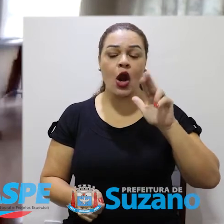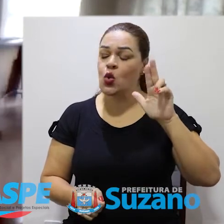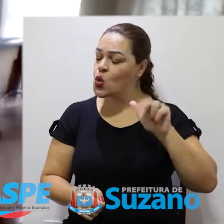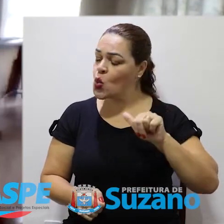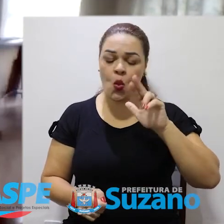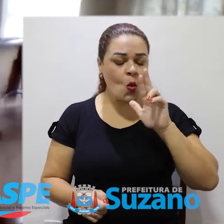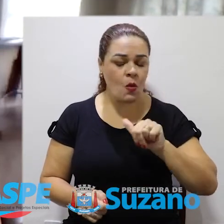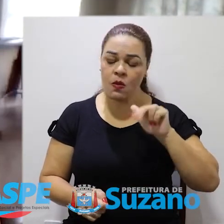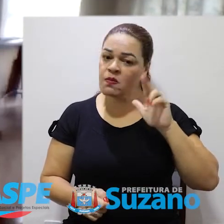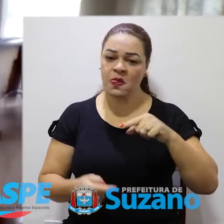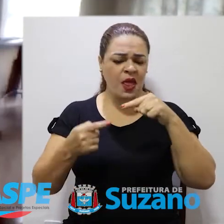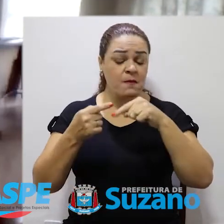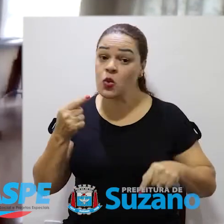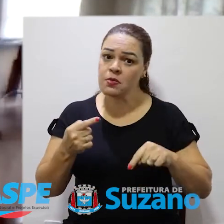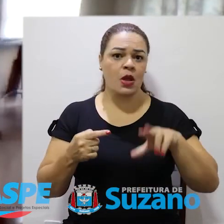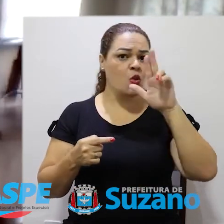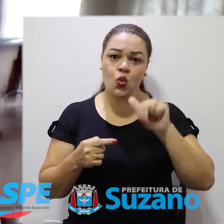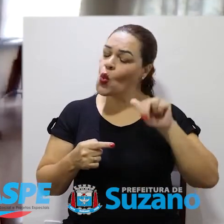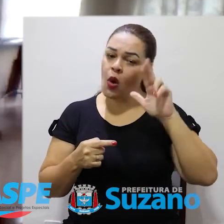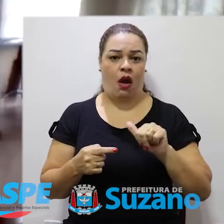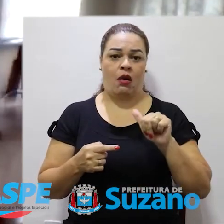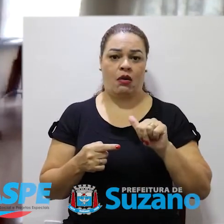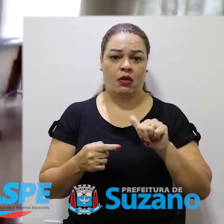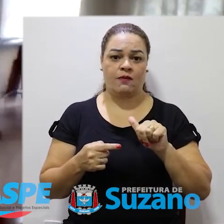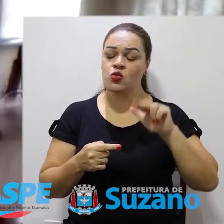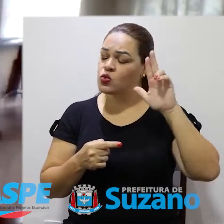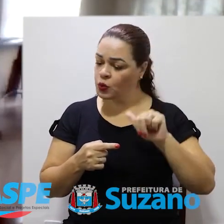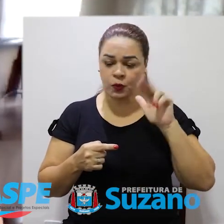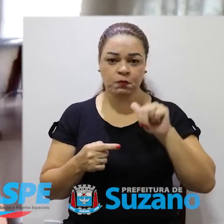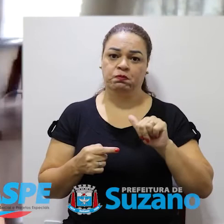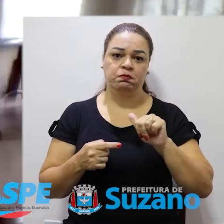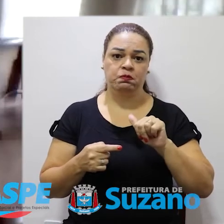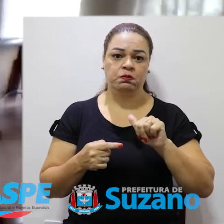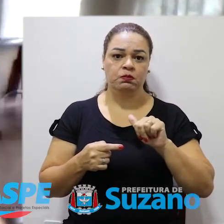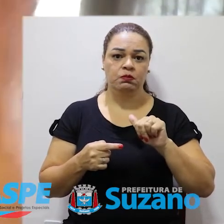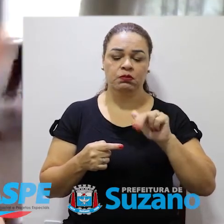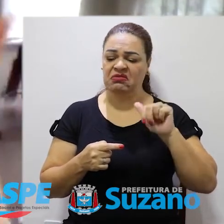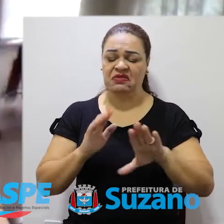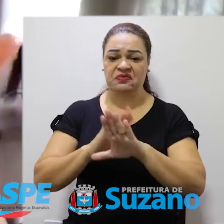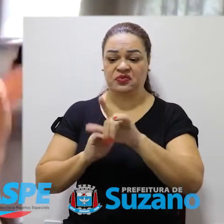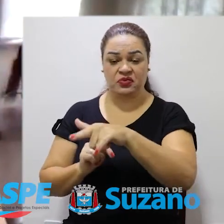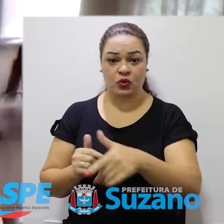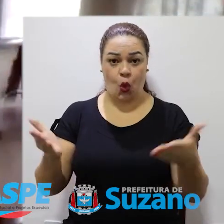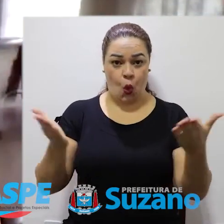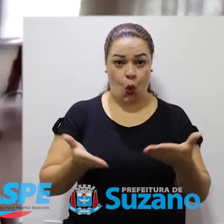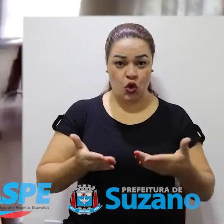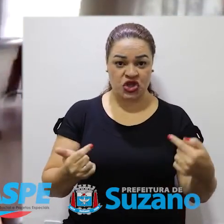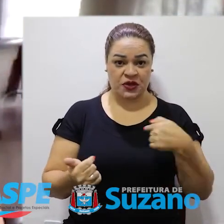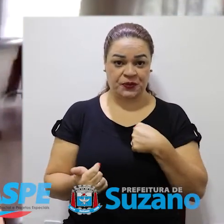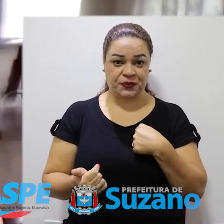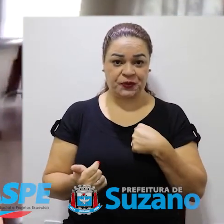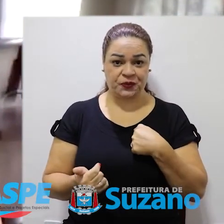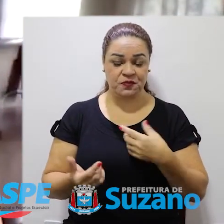de jeito nenhum, de maneira alguma, nunca façam isso. Hoje,